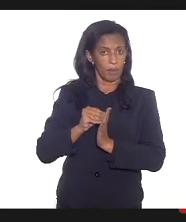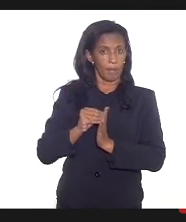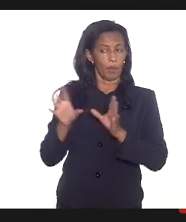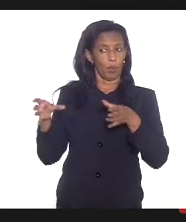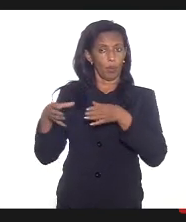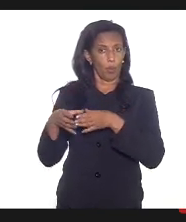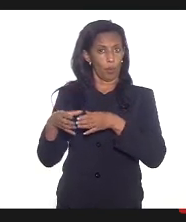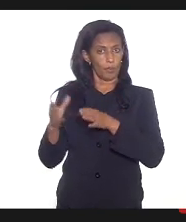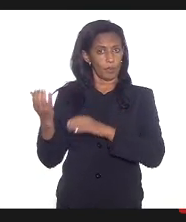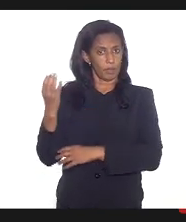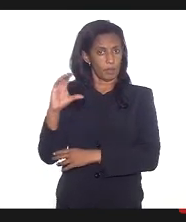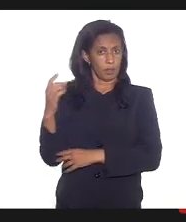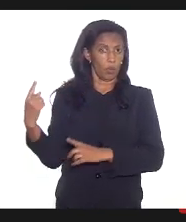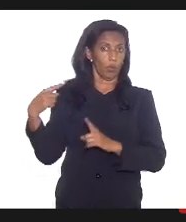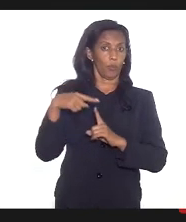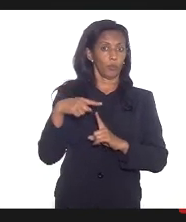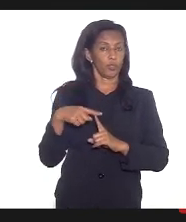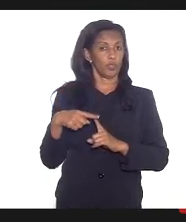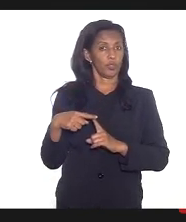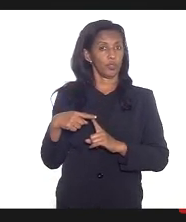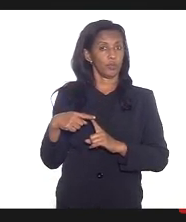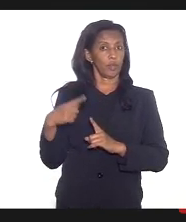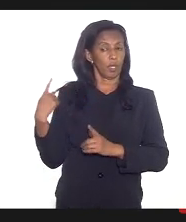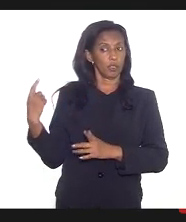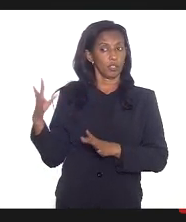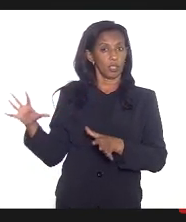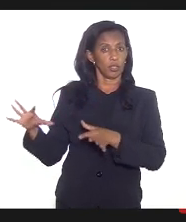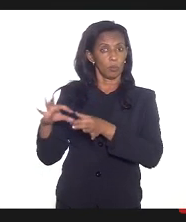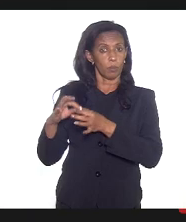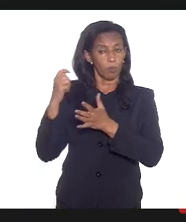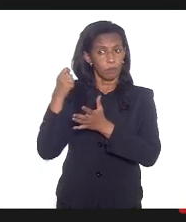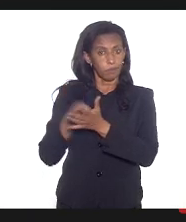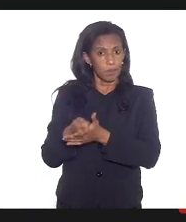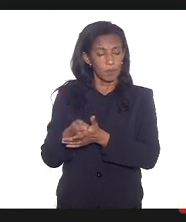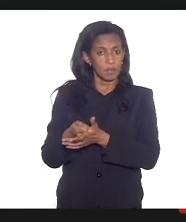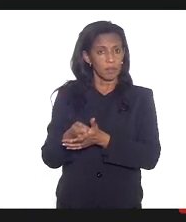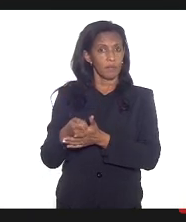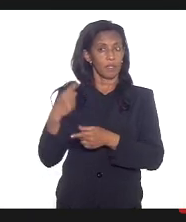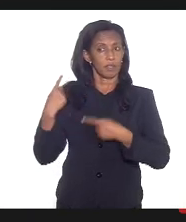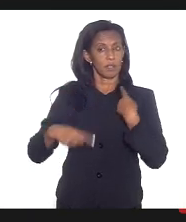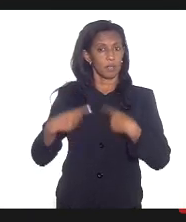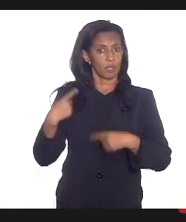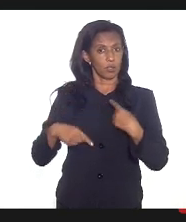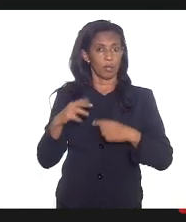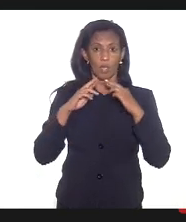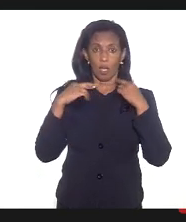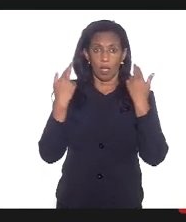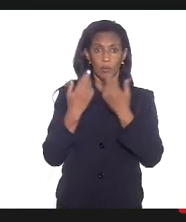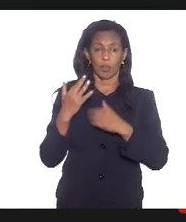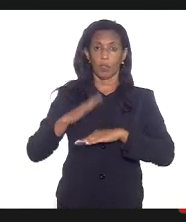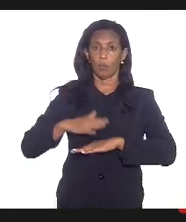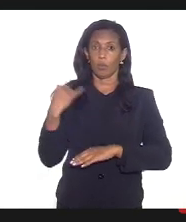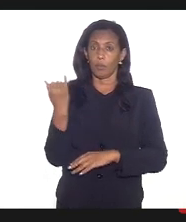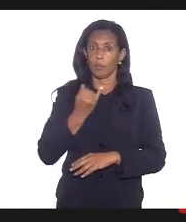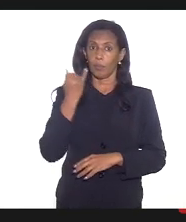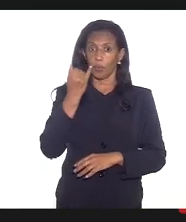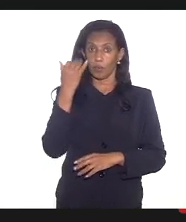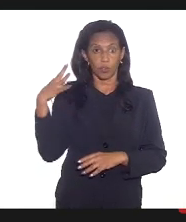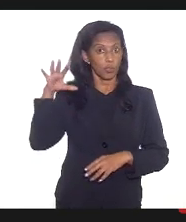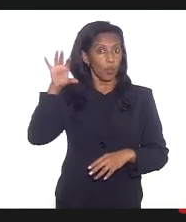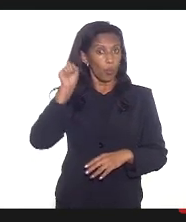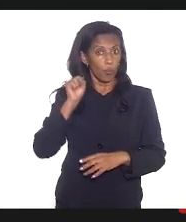científicos é com o objetivo de que a gente Pacific Essas funções e aí ausência é muito importante porque a gente está